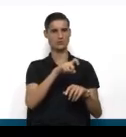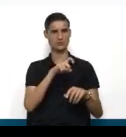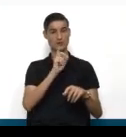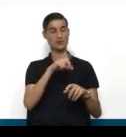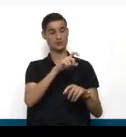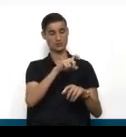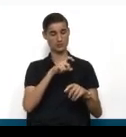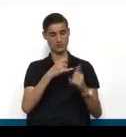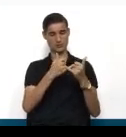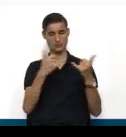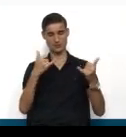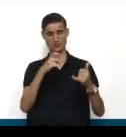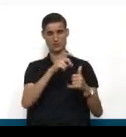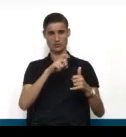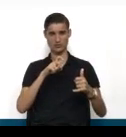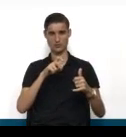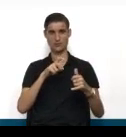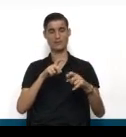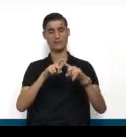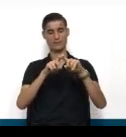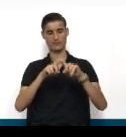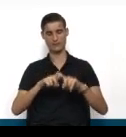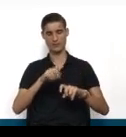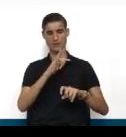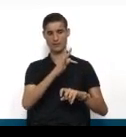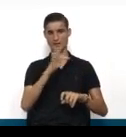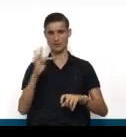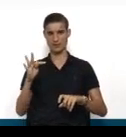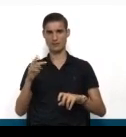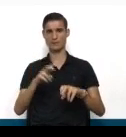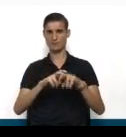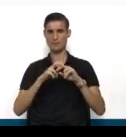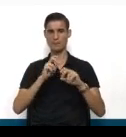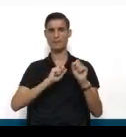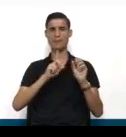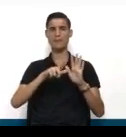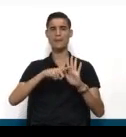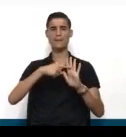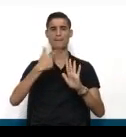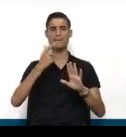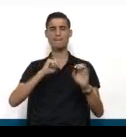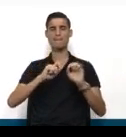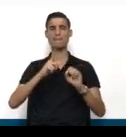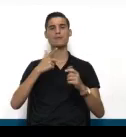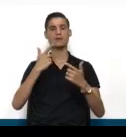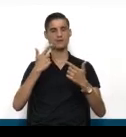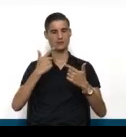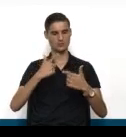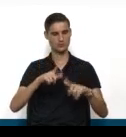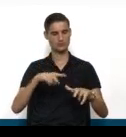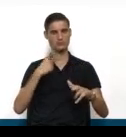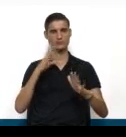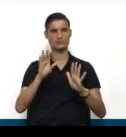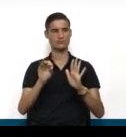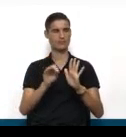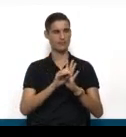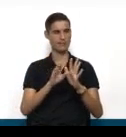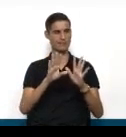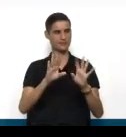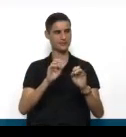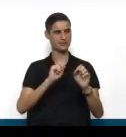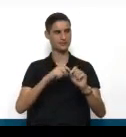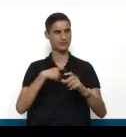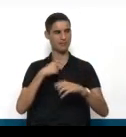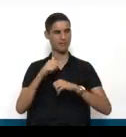de x vezes t de t. Quem é a derivada agora segunda? Então, eu vou pegar novamente o que nós temos aqui